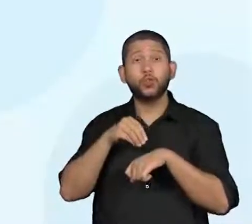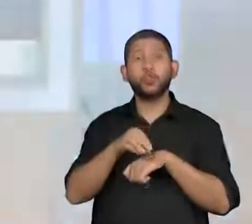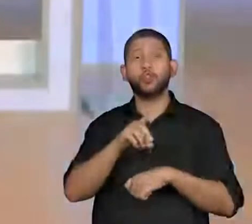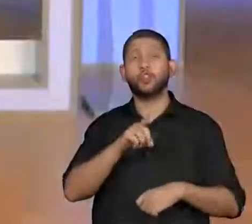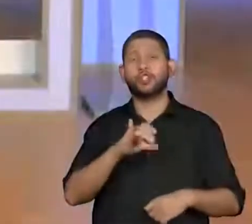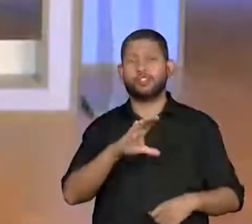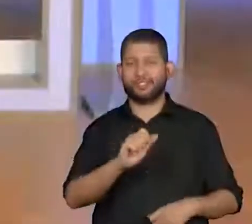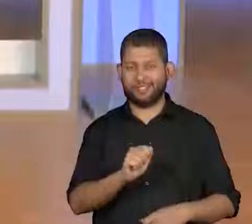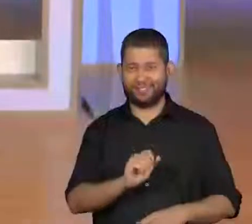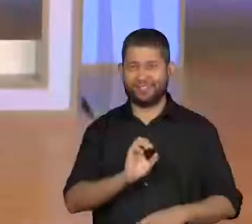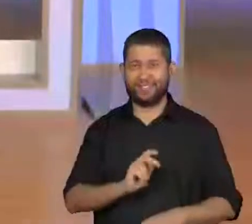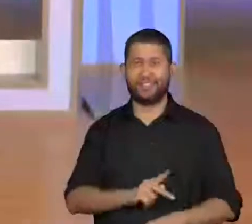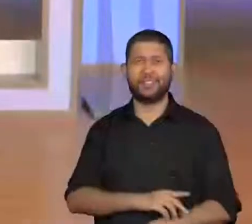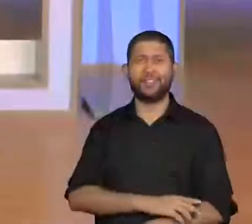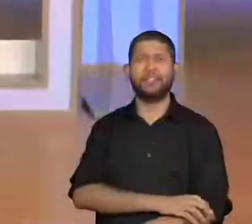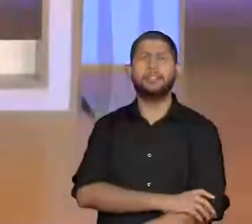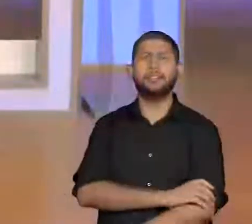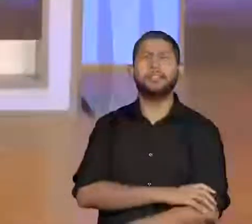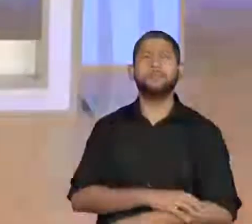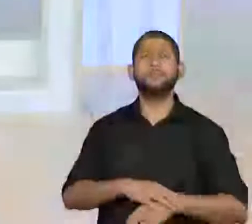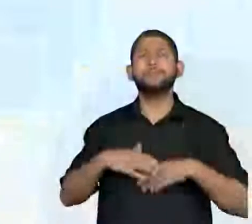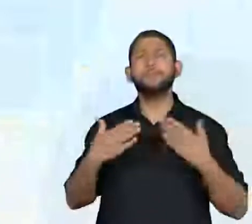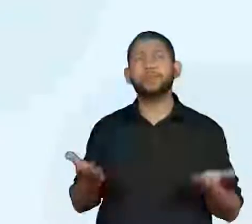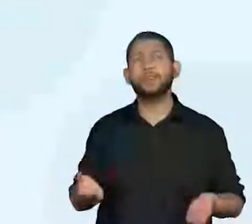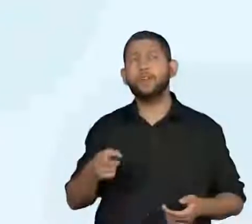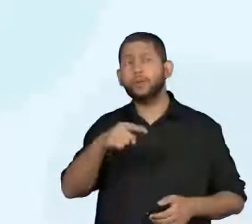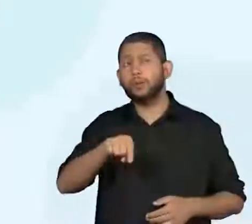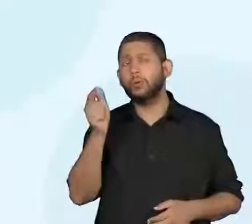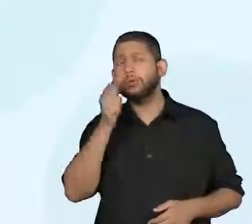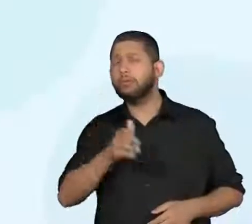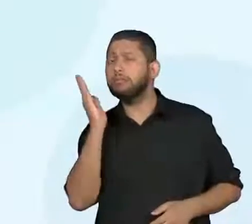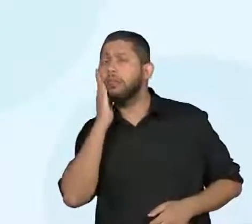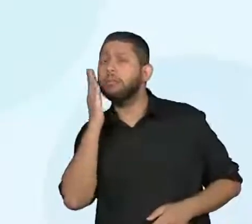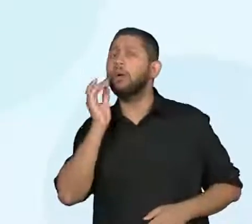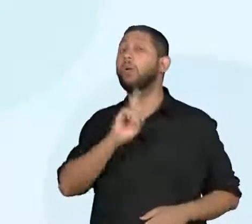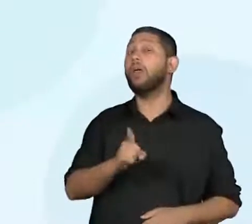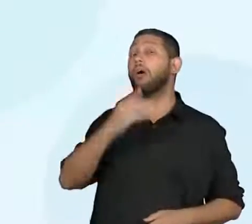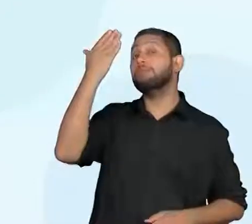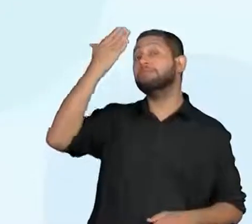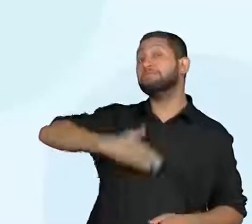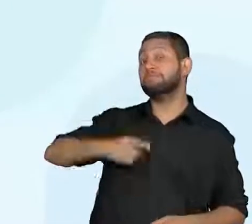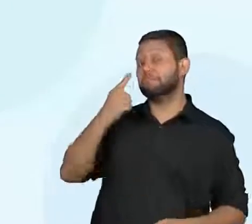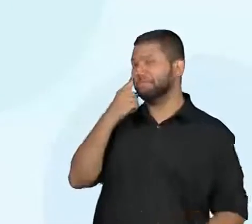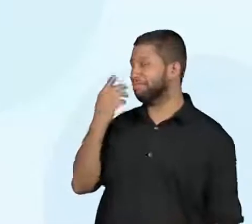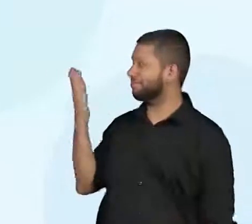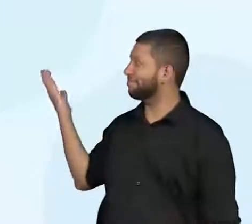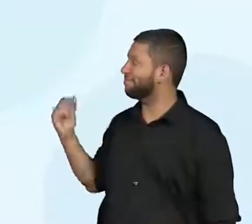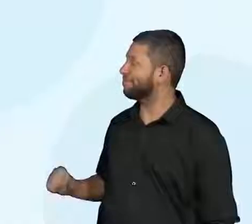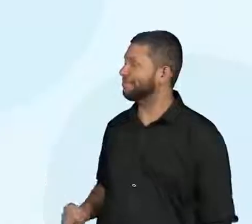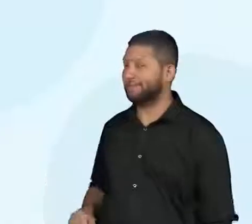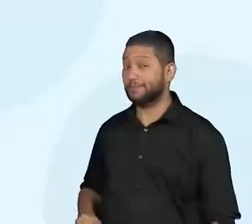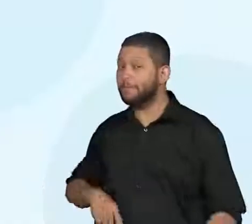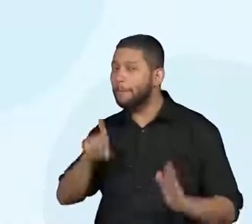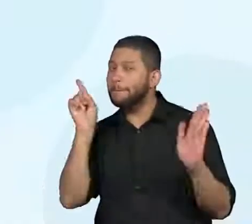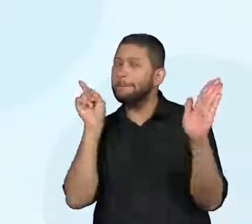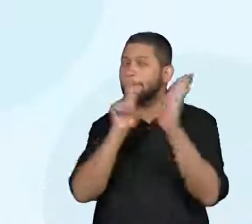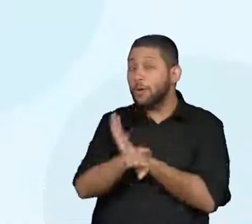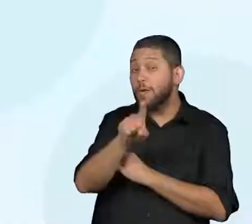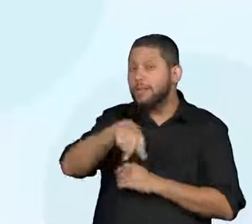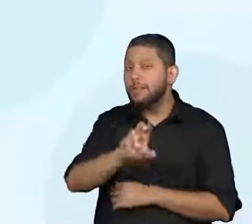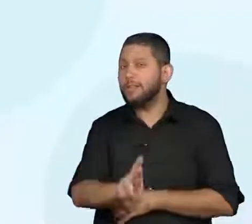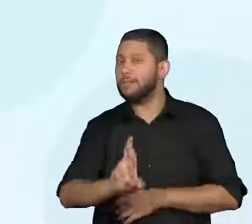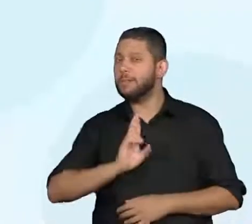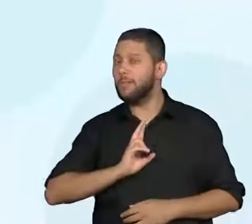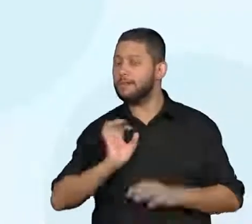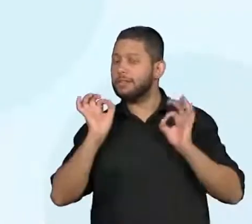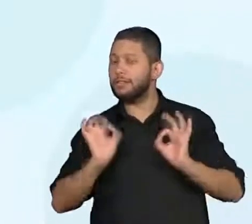né? Agora, vamos ver se vocês realmente entenderam as informações. Vamos testar sua compreensão